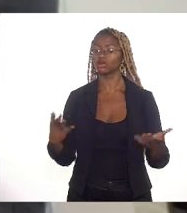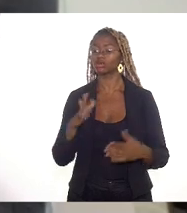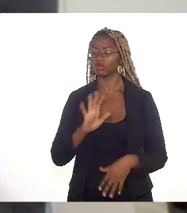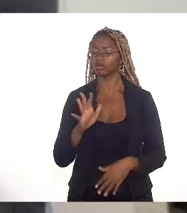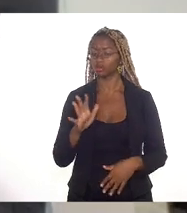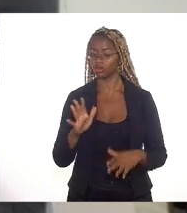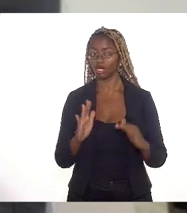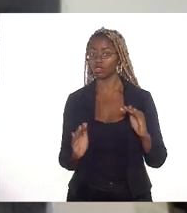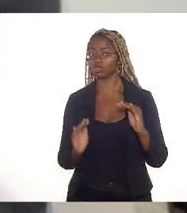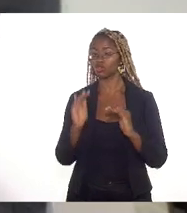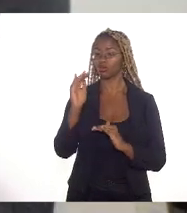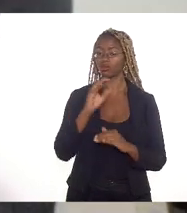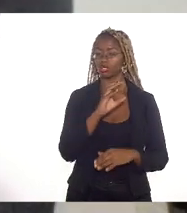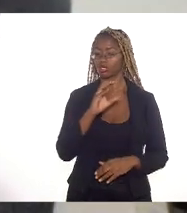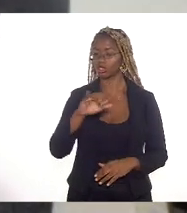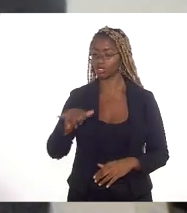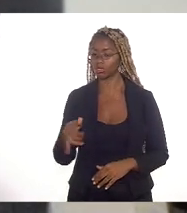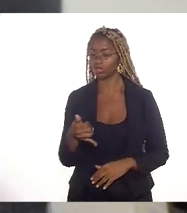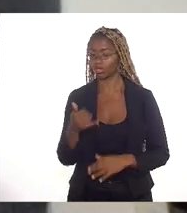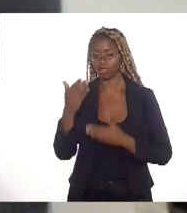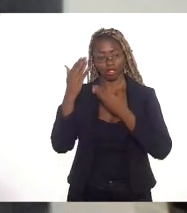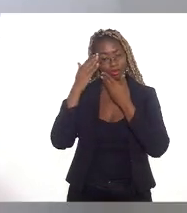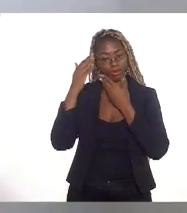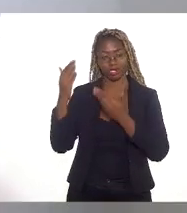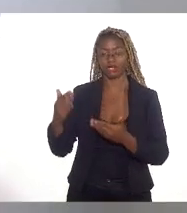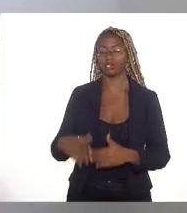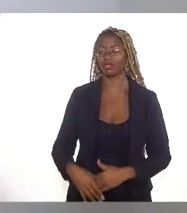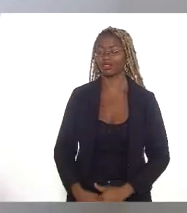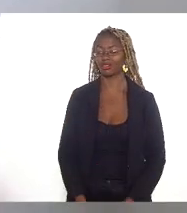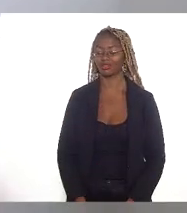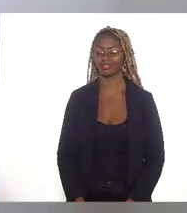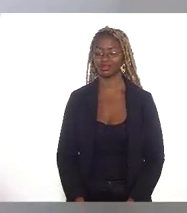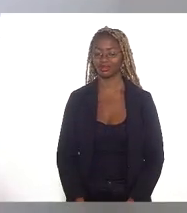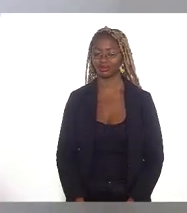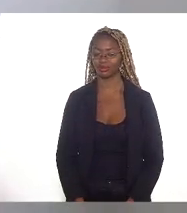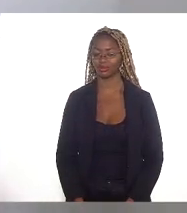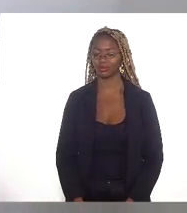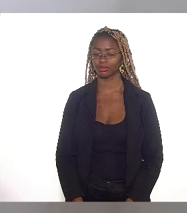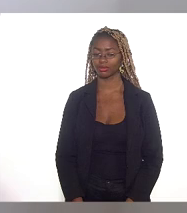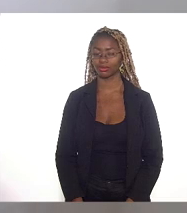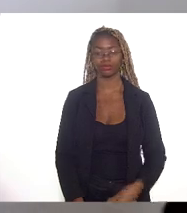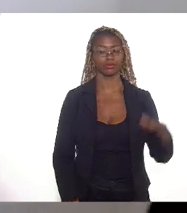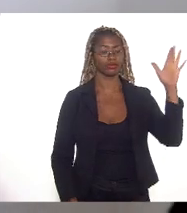CCJ. Tá bom. Obrigado. Okay. Então, vamos...